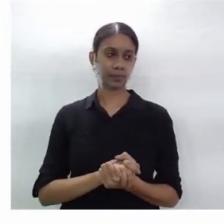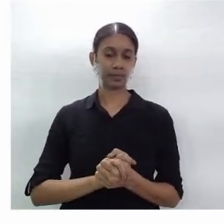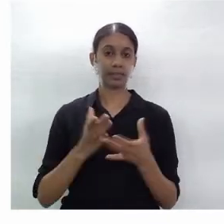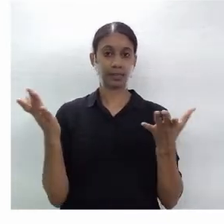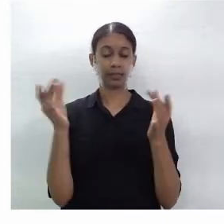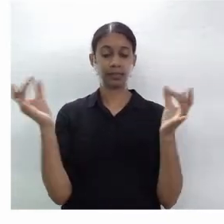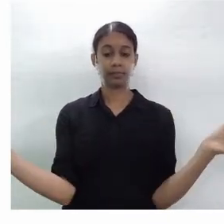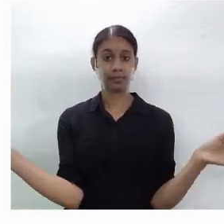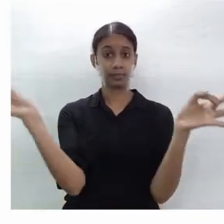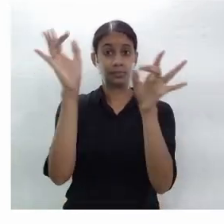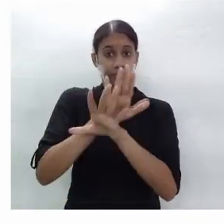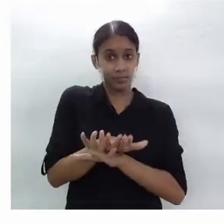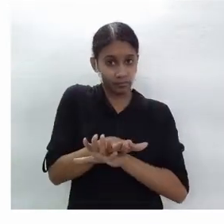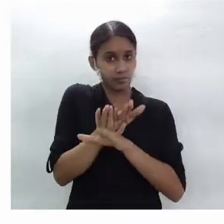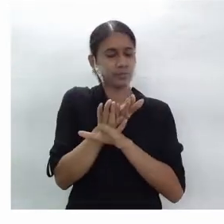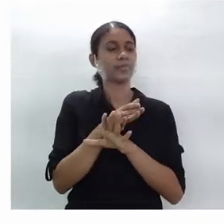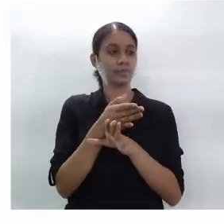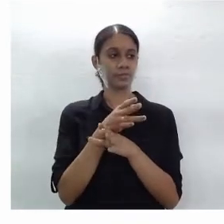finalizar.